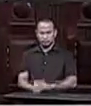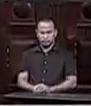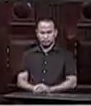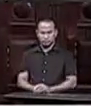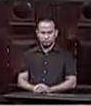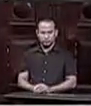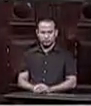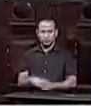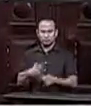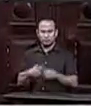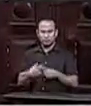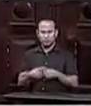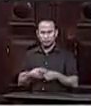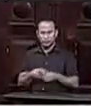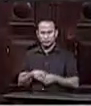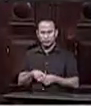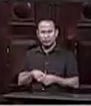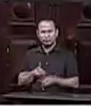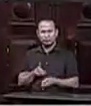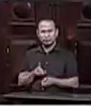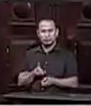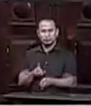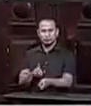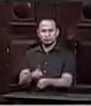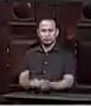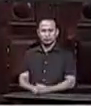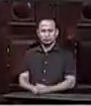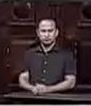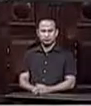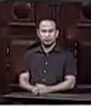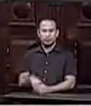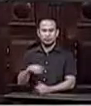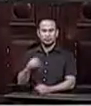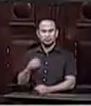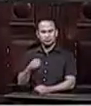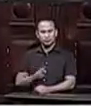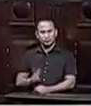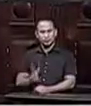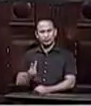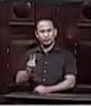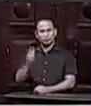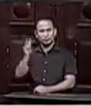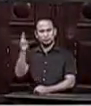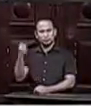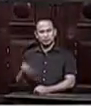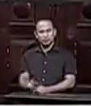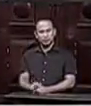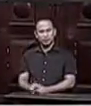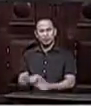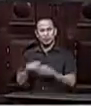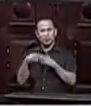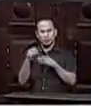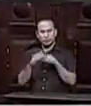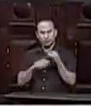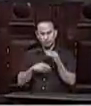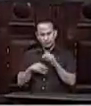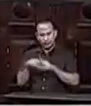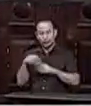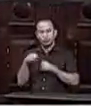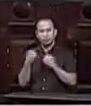porque cada vez mais nós temos que valorizar o profissional de educação